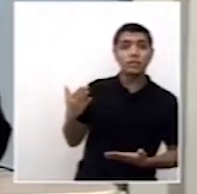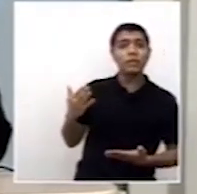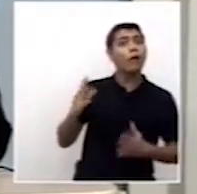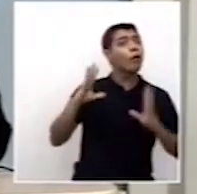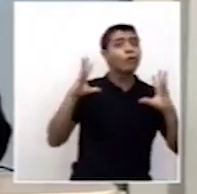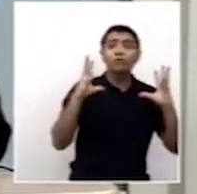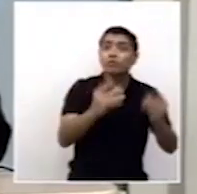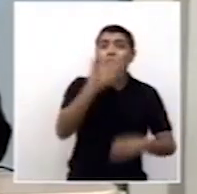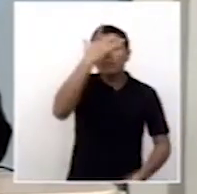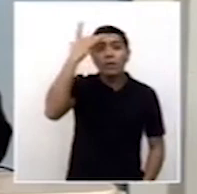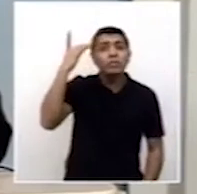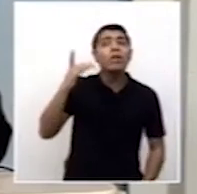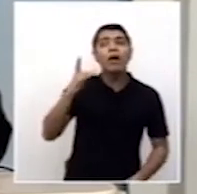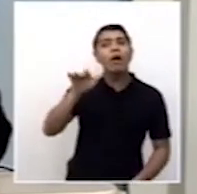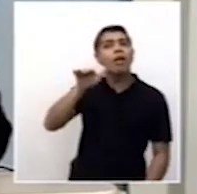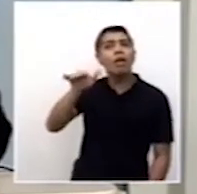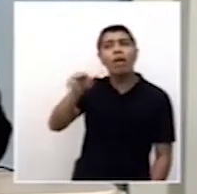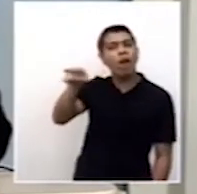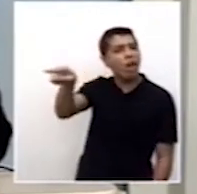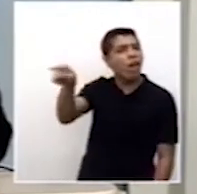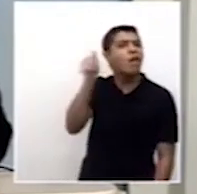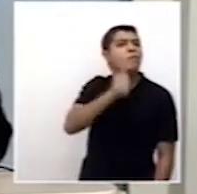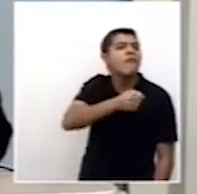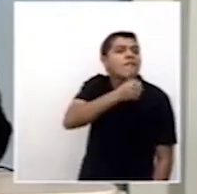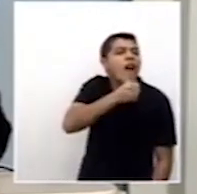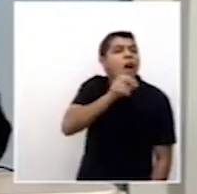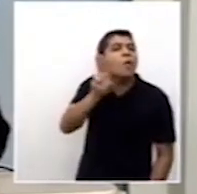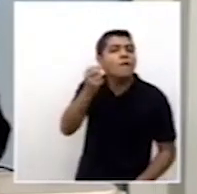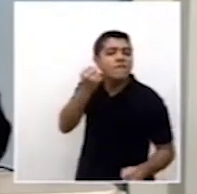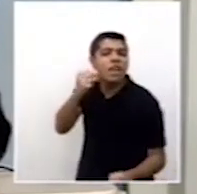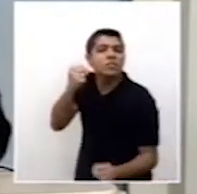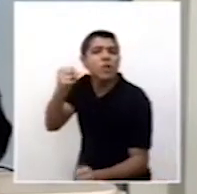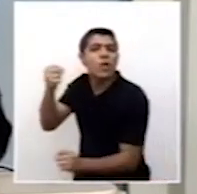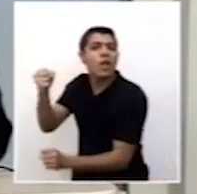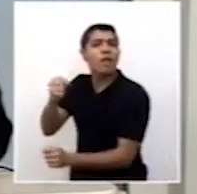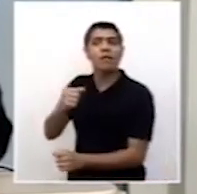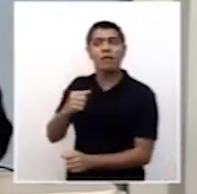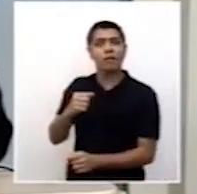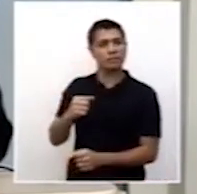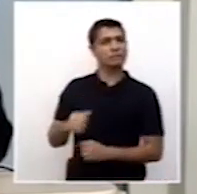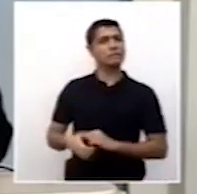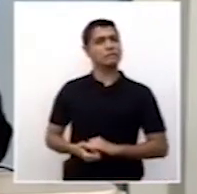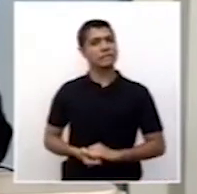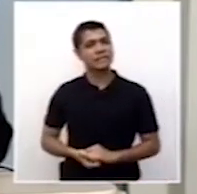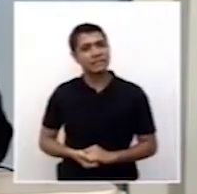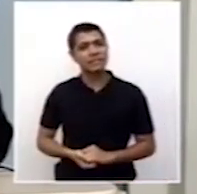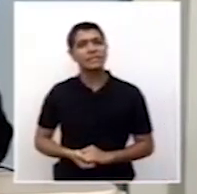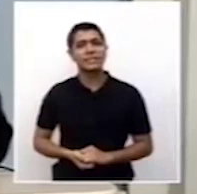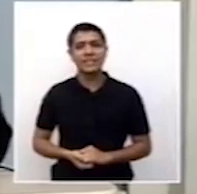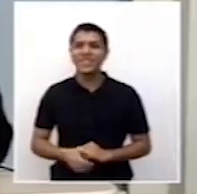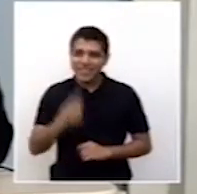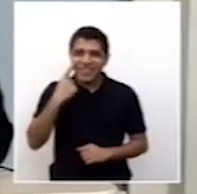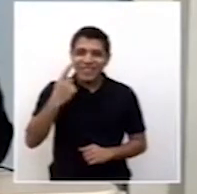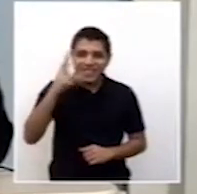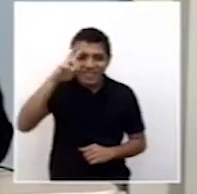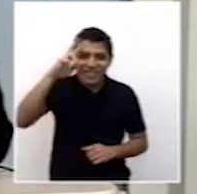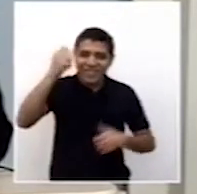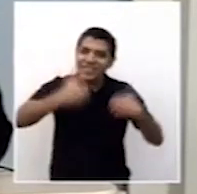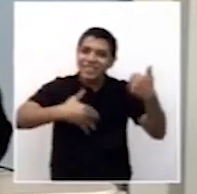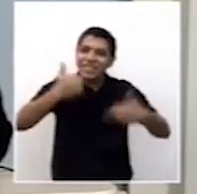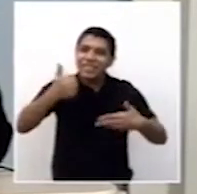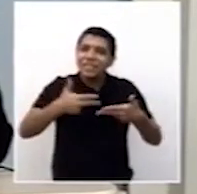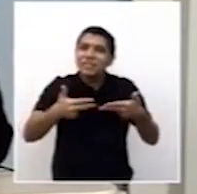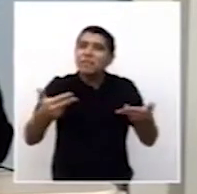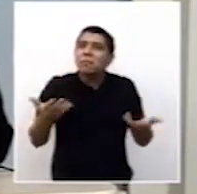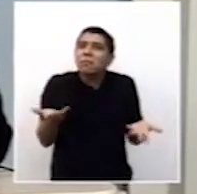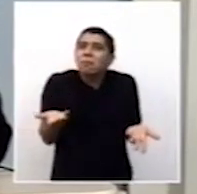você começa a observar essa história, eu já vi várias vezes essa situação. São cada coisas inesperadas que acontecem,